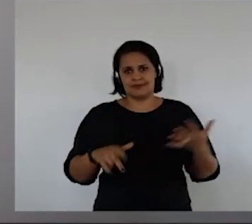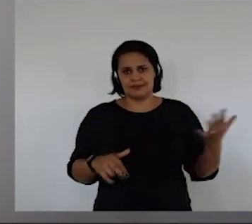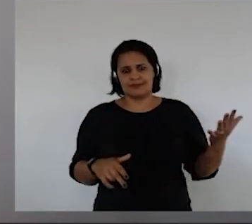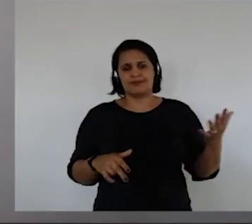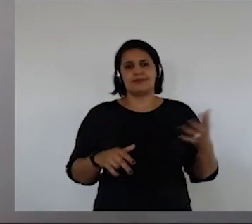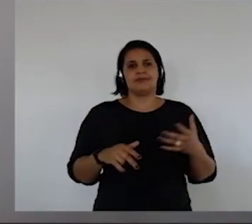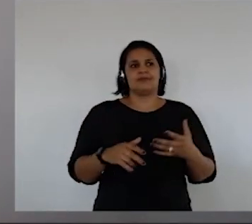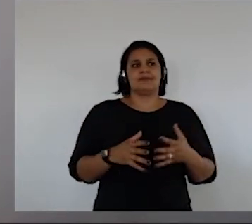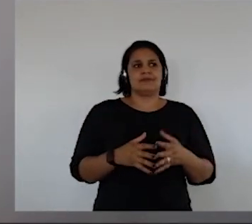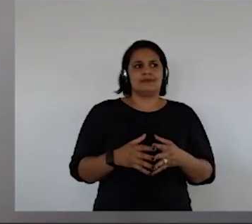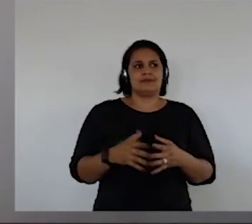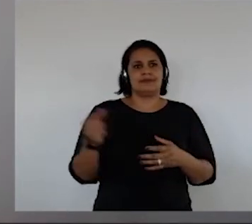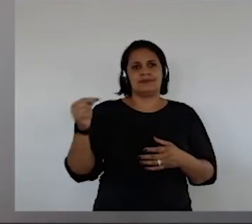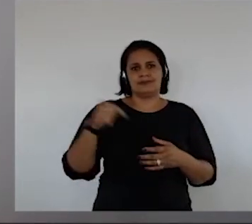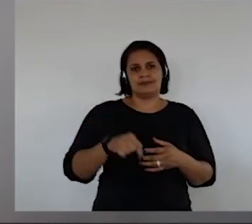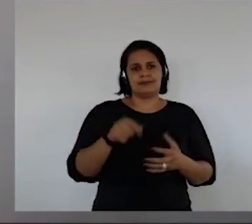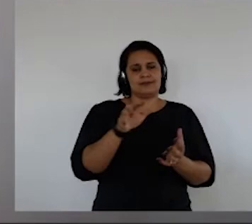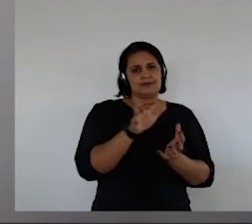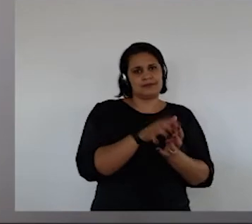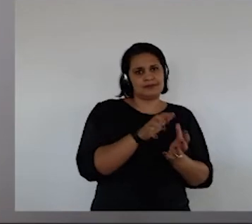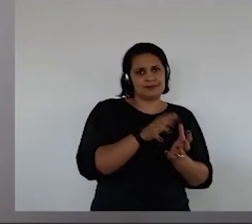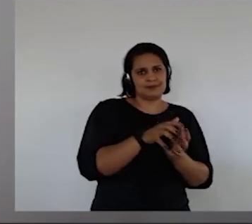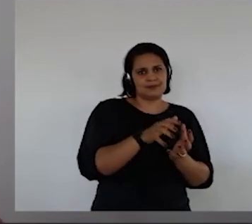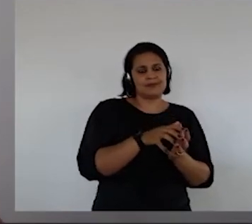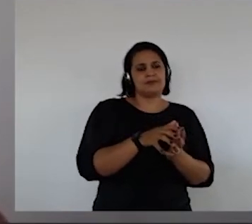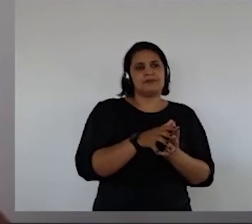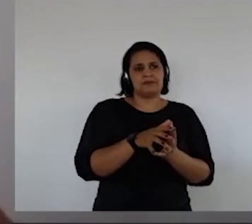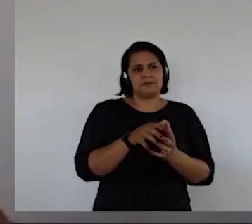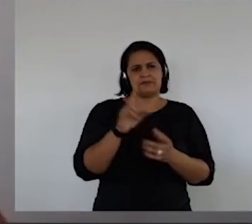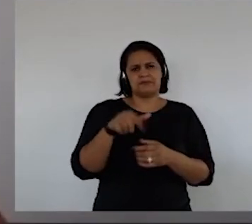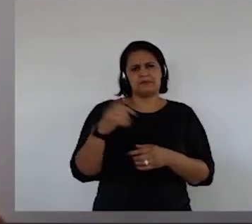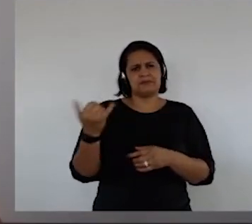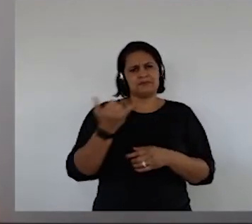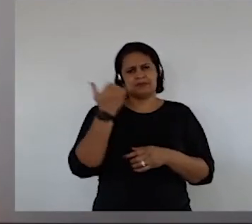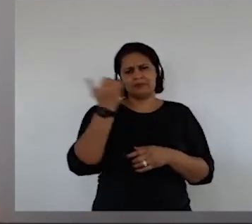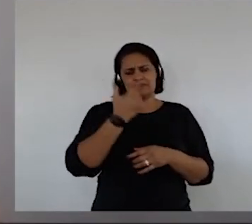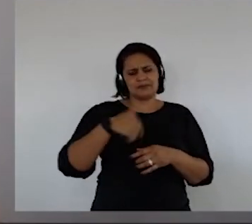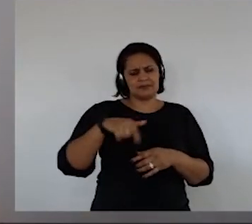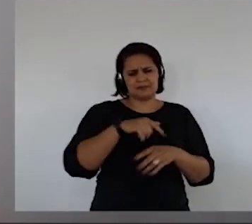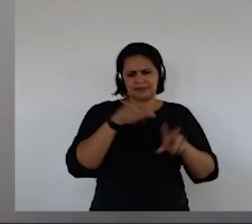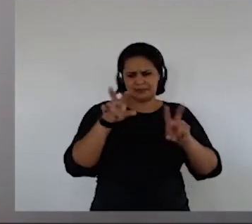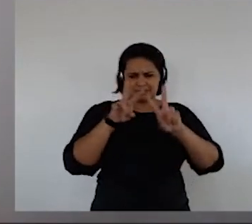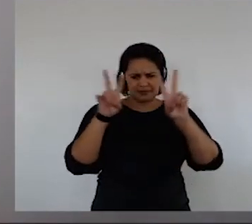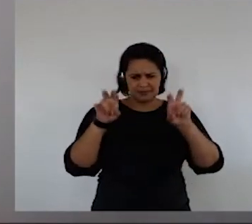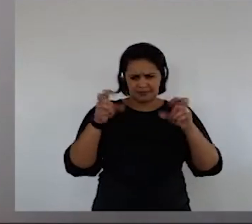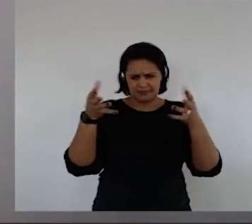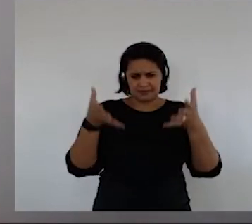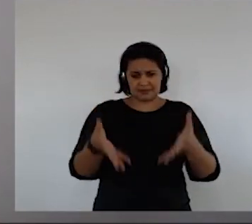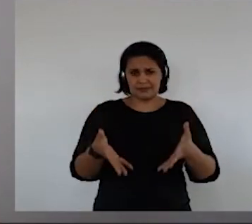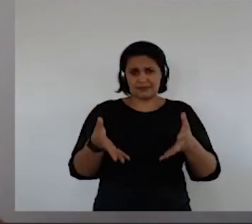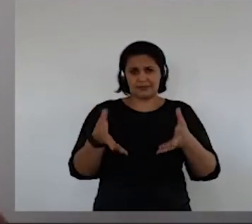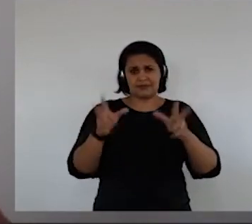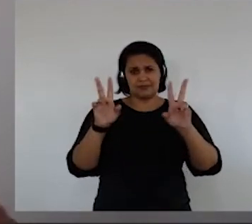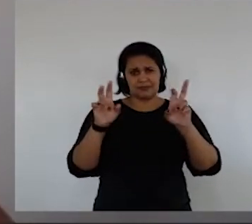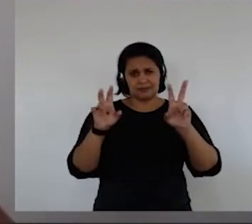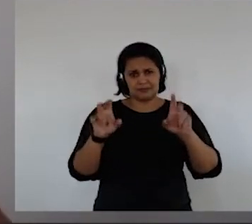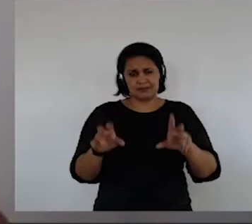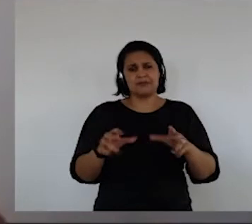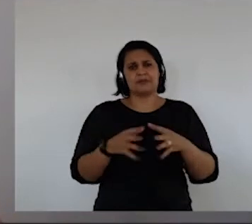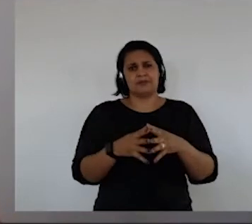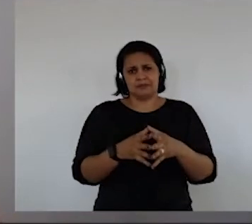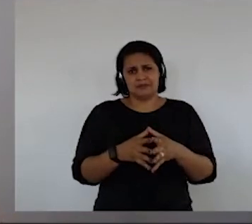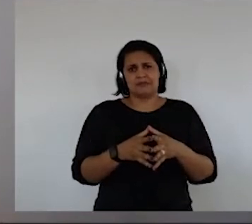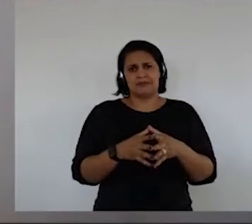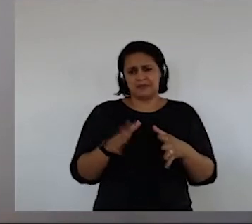no estado de Pernambuco, né? É muito importante a gente estar falando dessa temática, especificamente